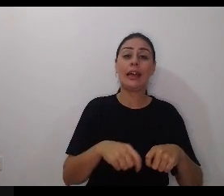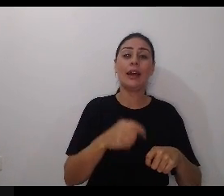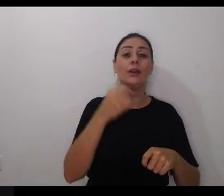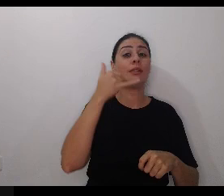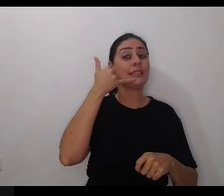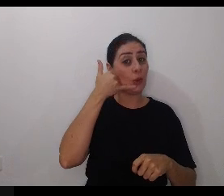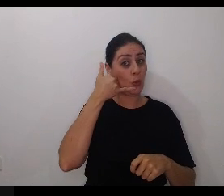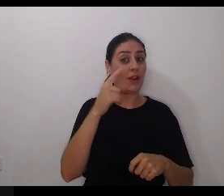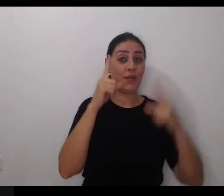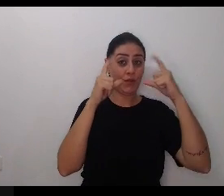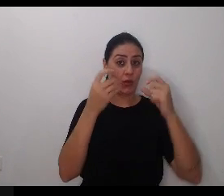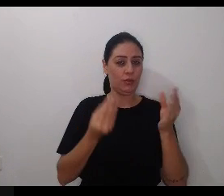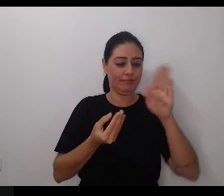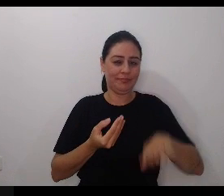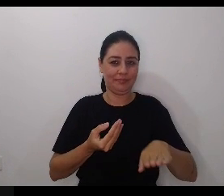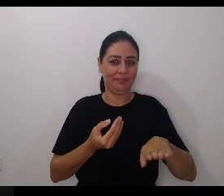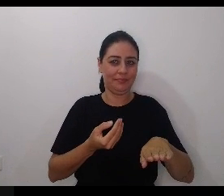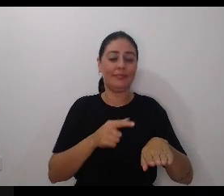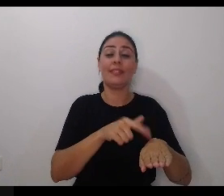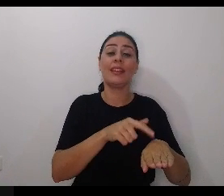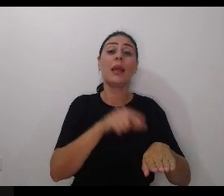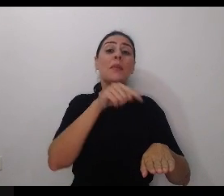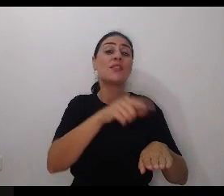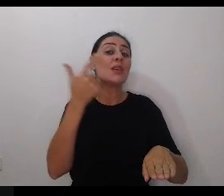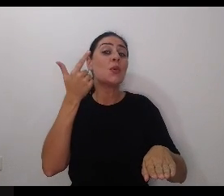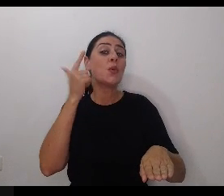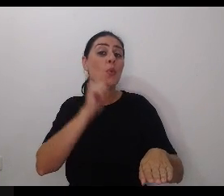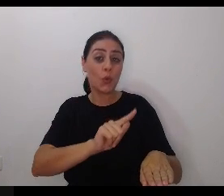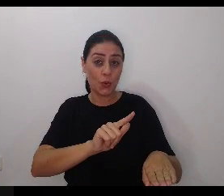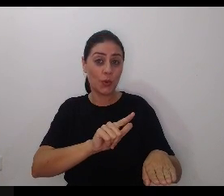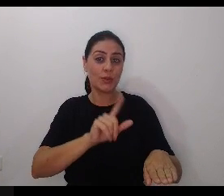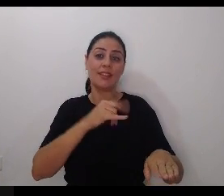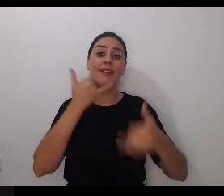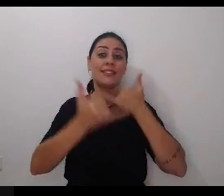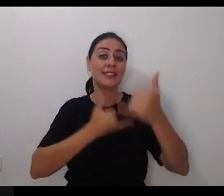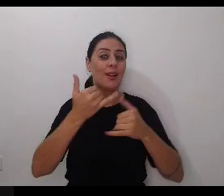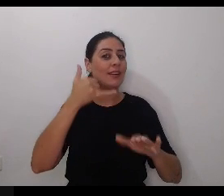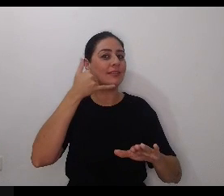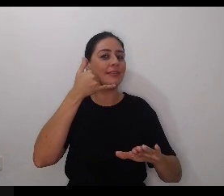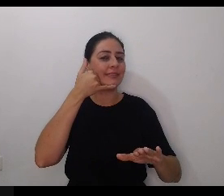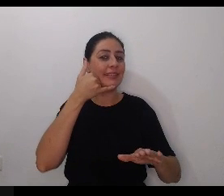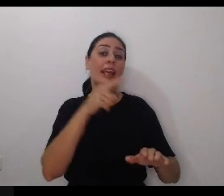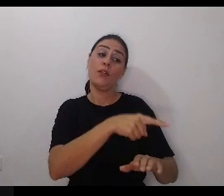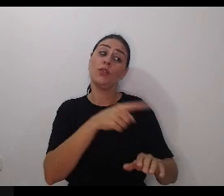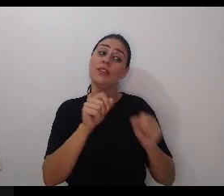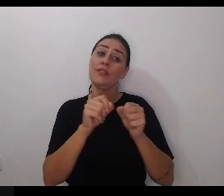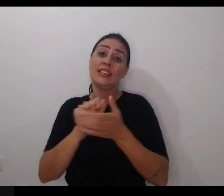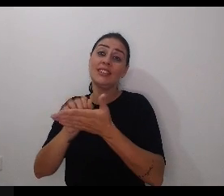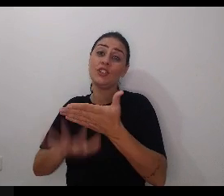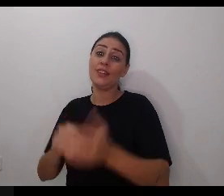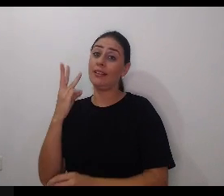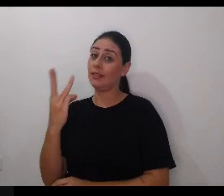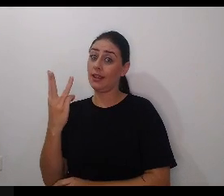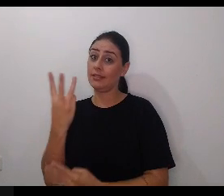jogar um determinado joguinho no celular. A gente pode colocar ali a foto do celular, né? E aí, para conseguir o